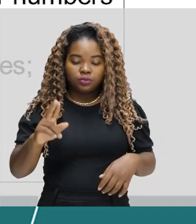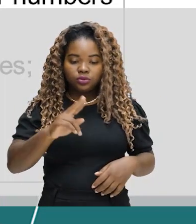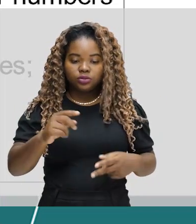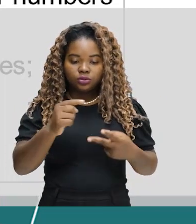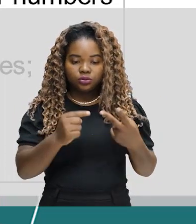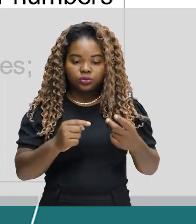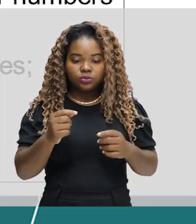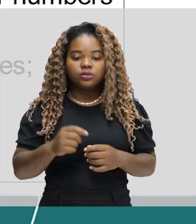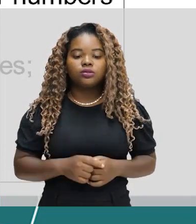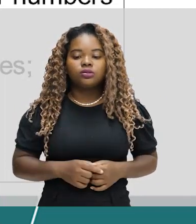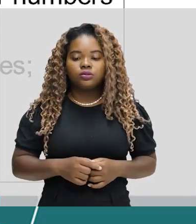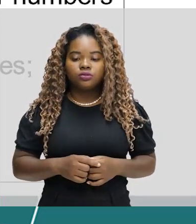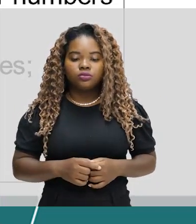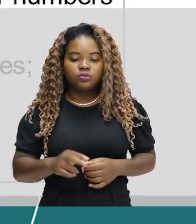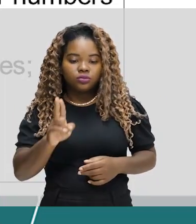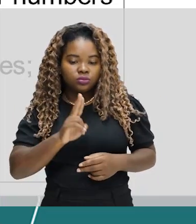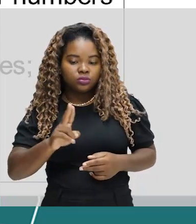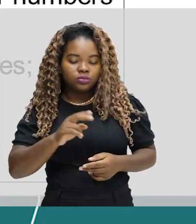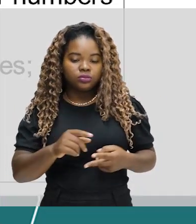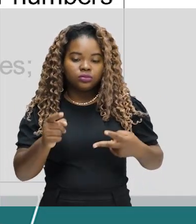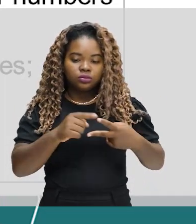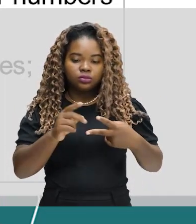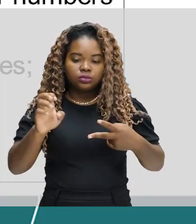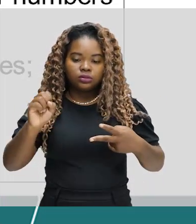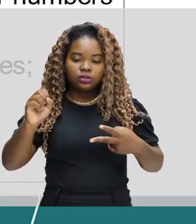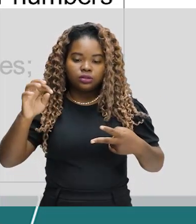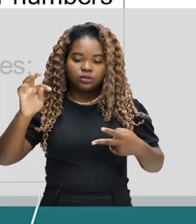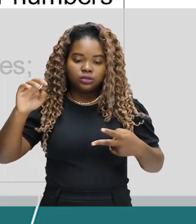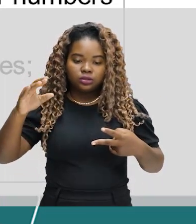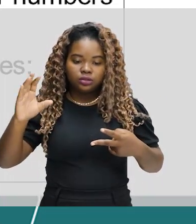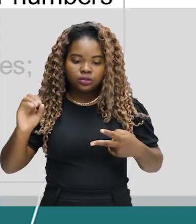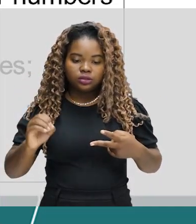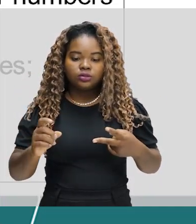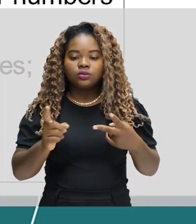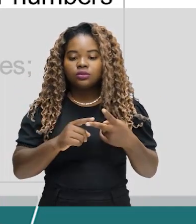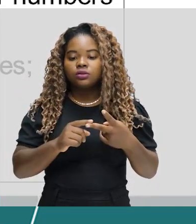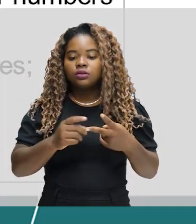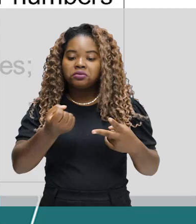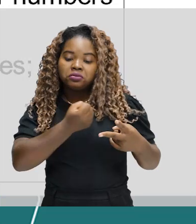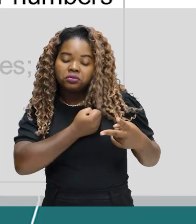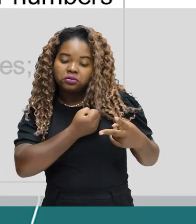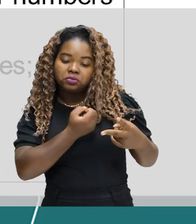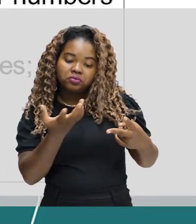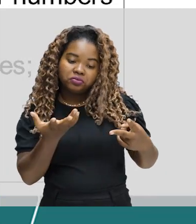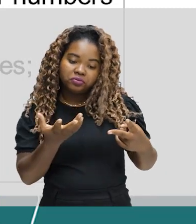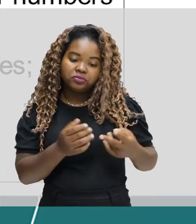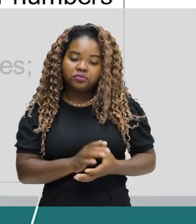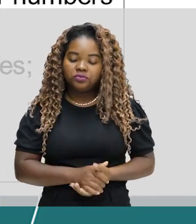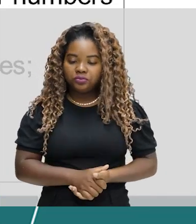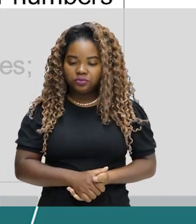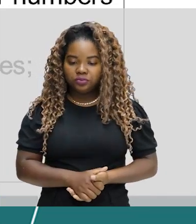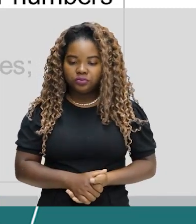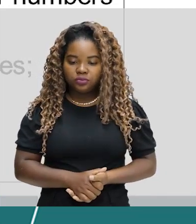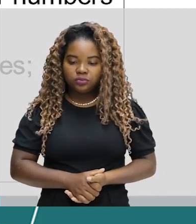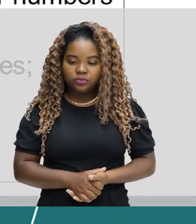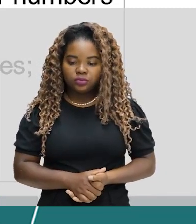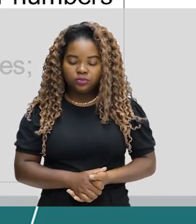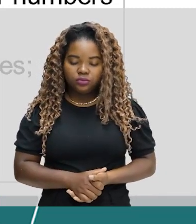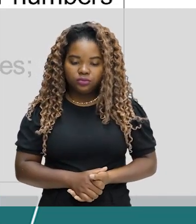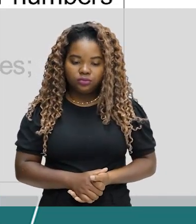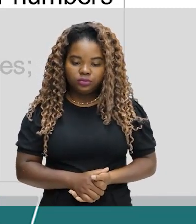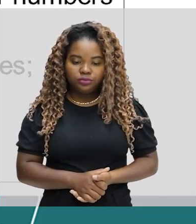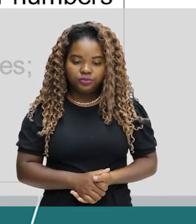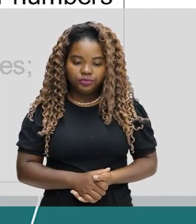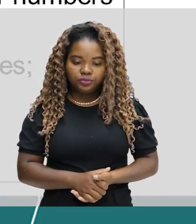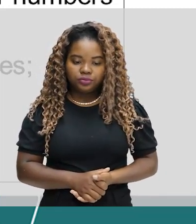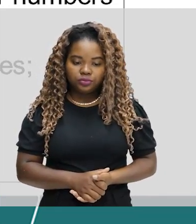formas. Spell out, que é por extenso, e as formas numéricas, ou em formato de algoritmo, tá? De